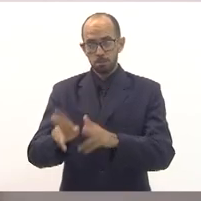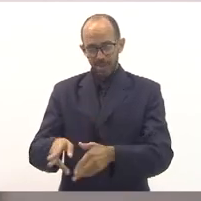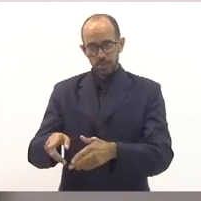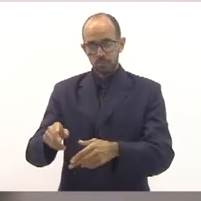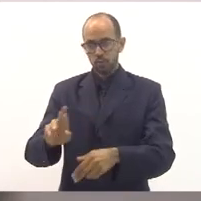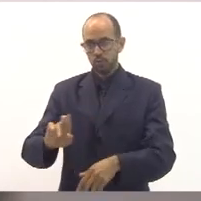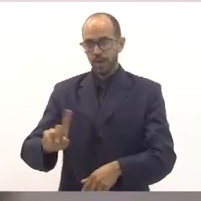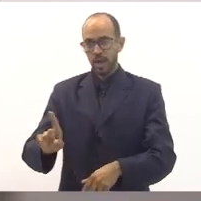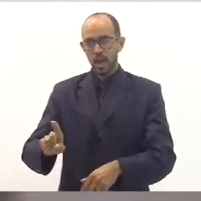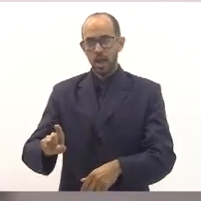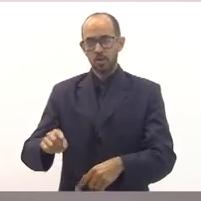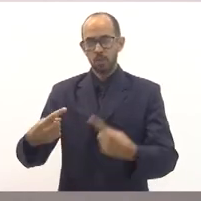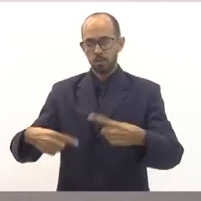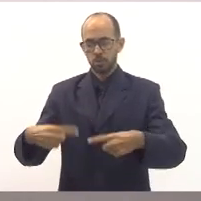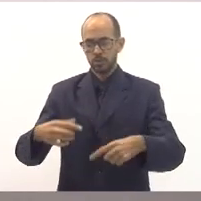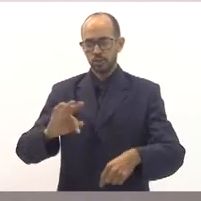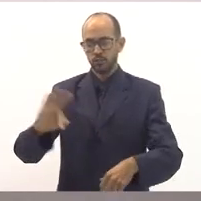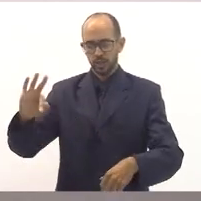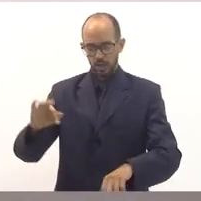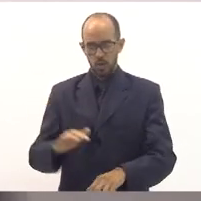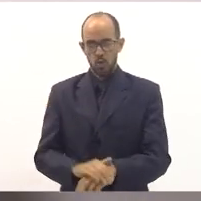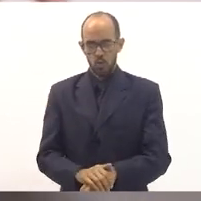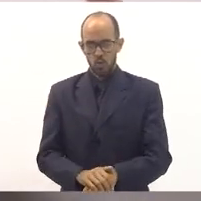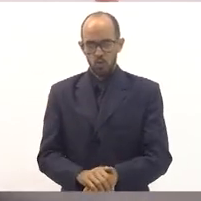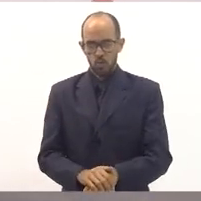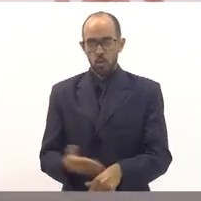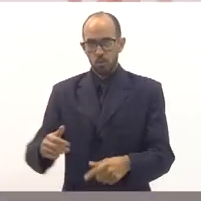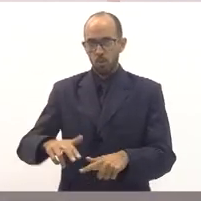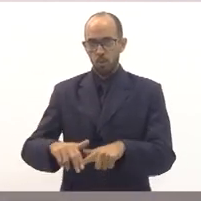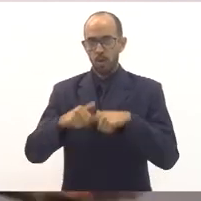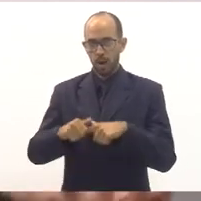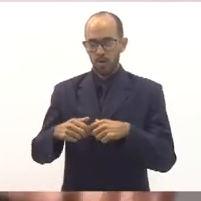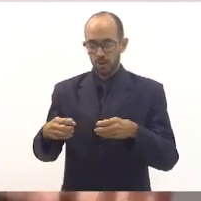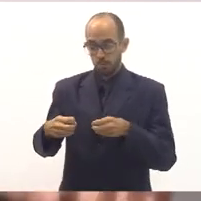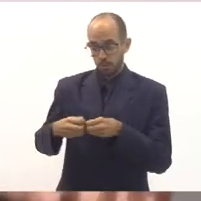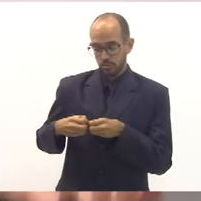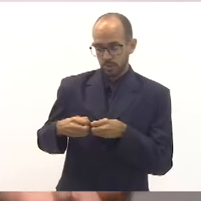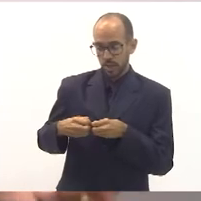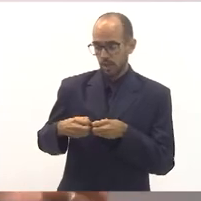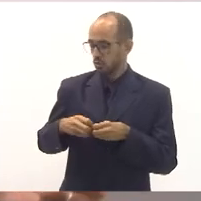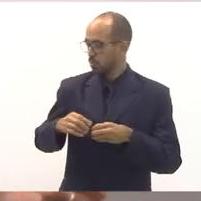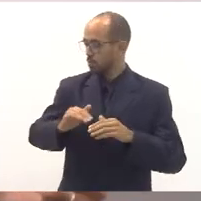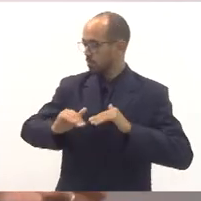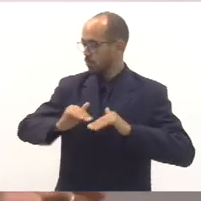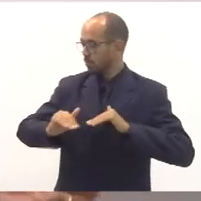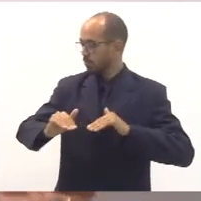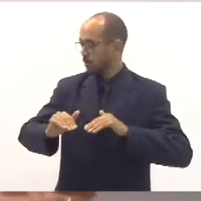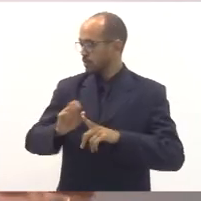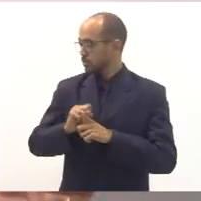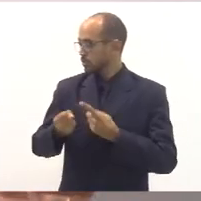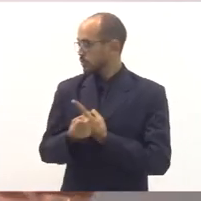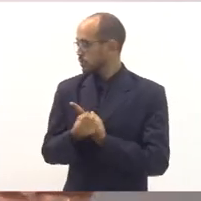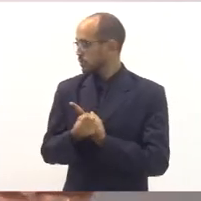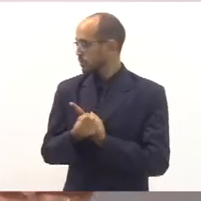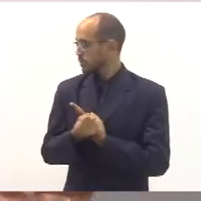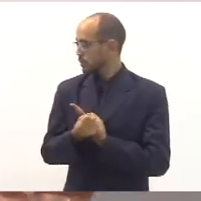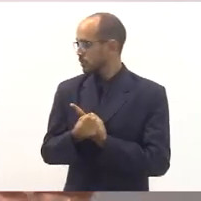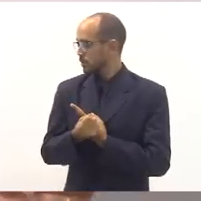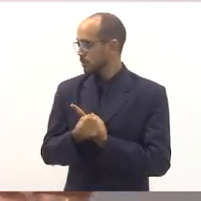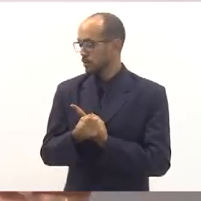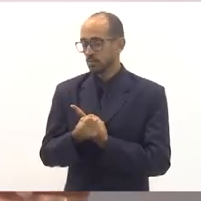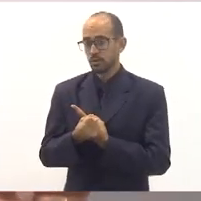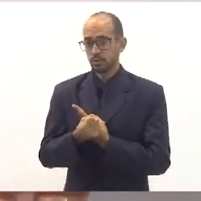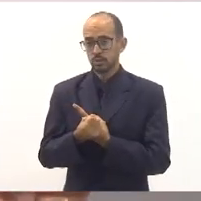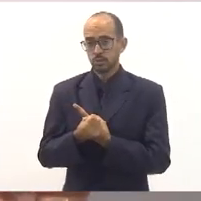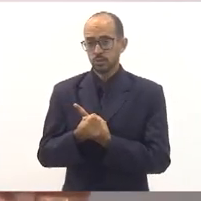genuinamente Federal porque graças à proximidade do movimento social audiências públicas como essas um